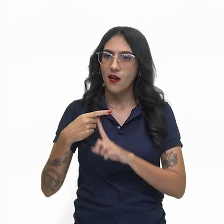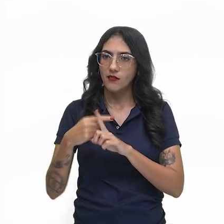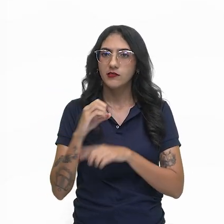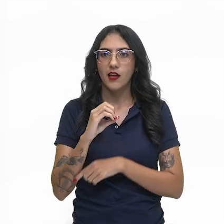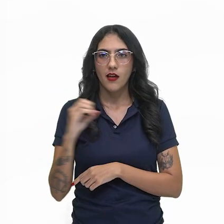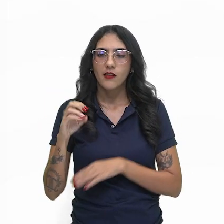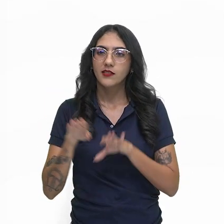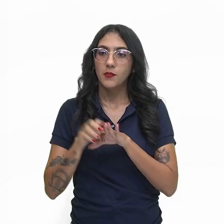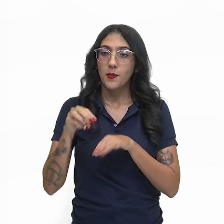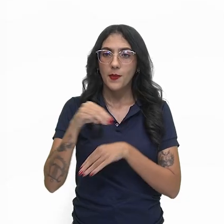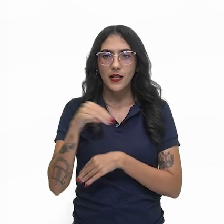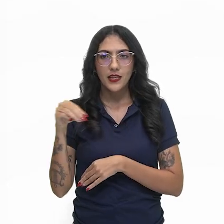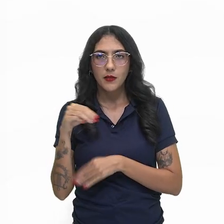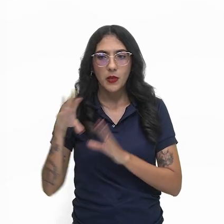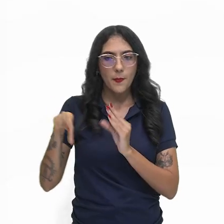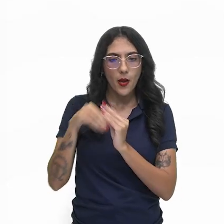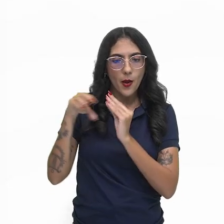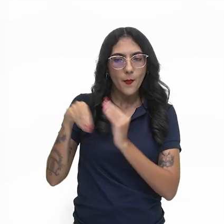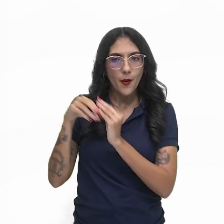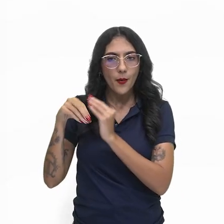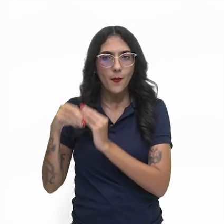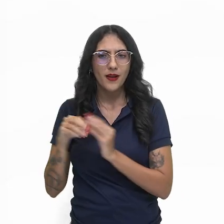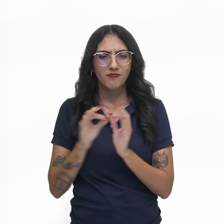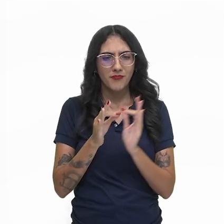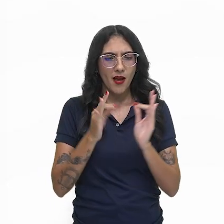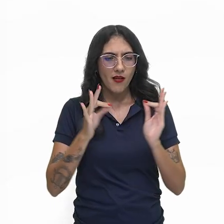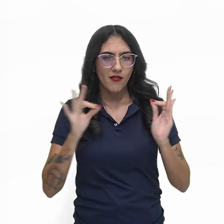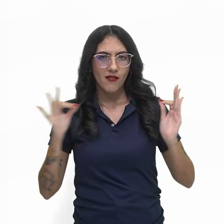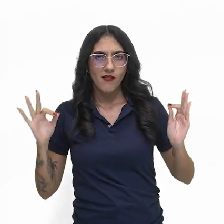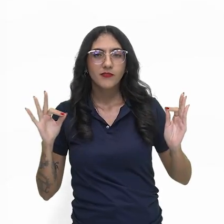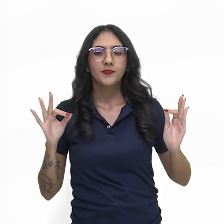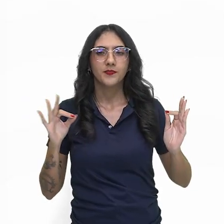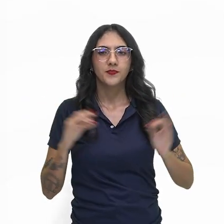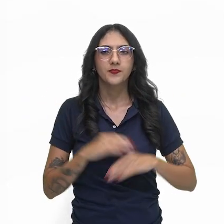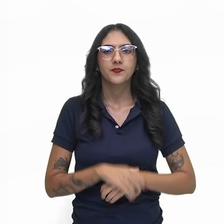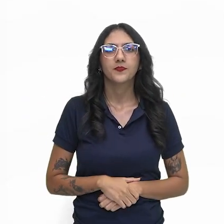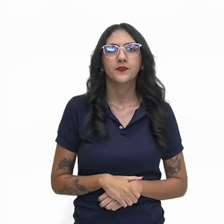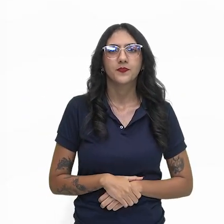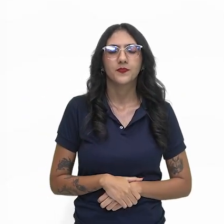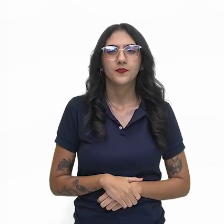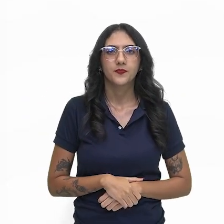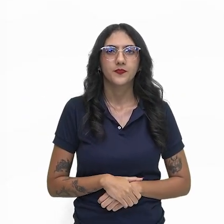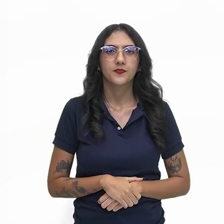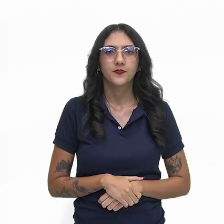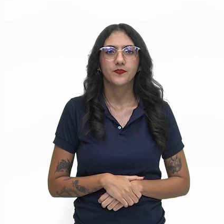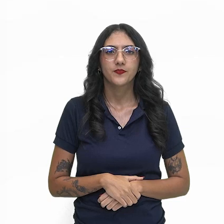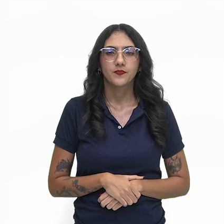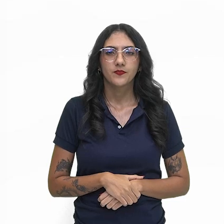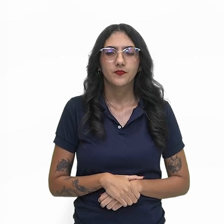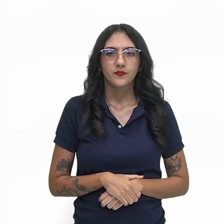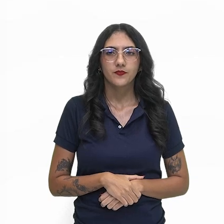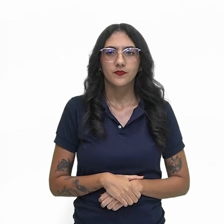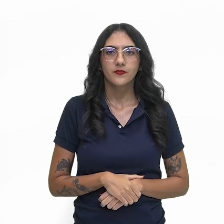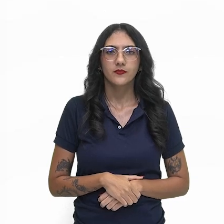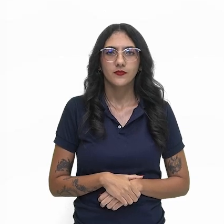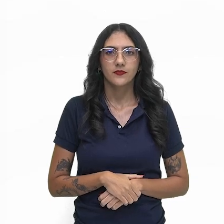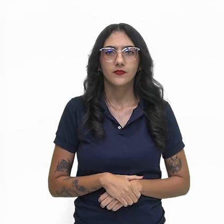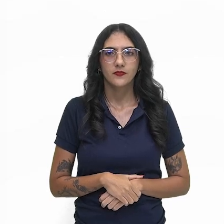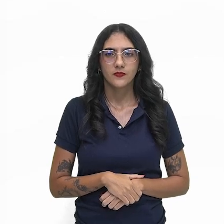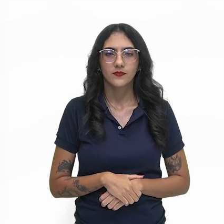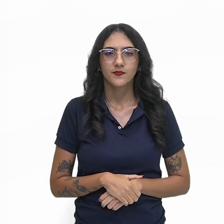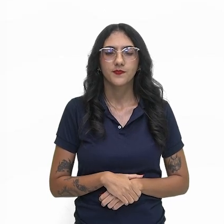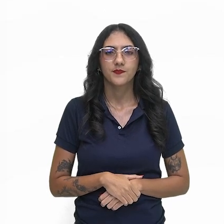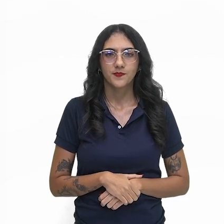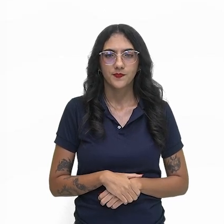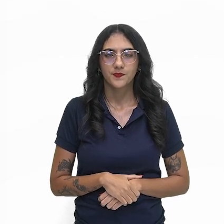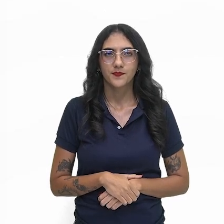zeros. Em milímetro, mais 3 zeros ainda. Tá certo? Então, pessoal, né? Aliás, em milímetros seriam mais 2